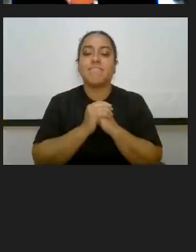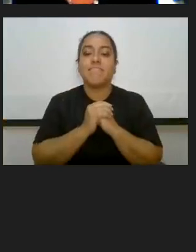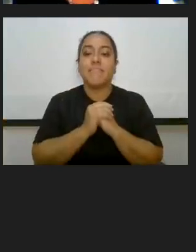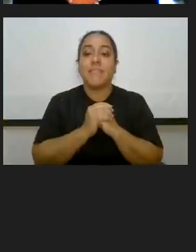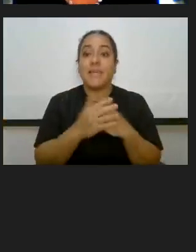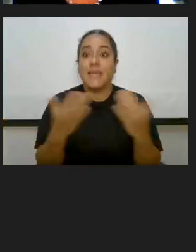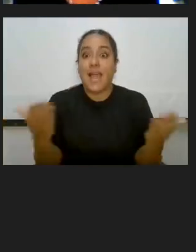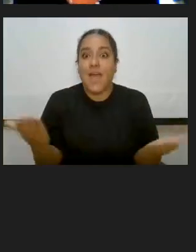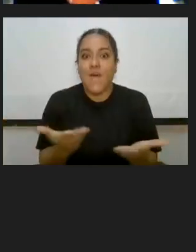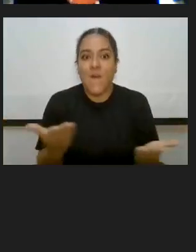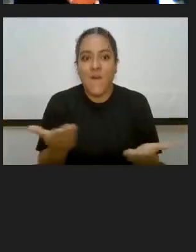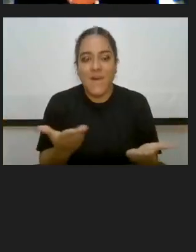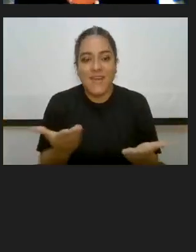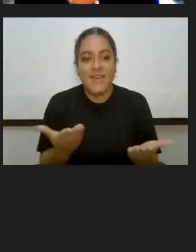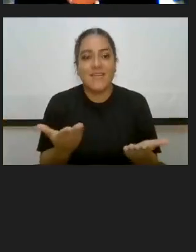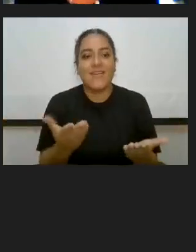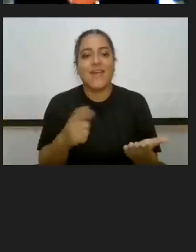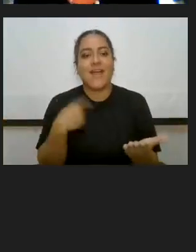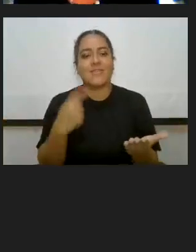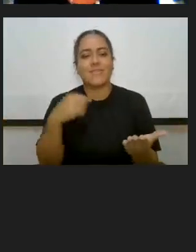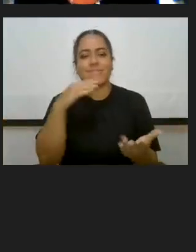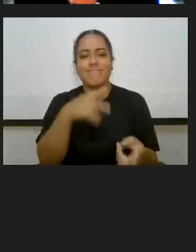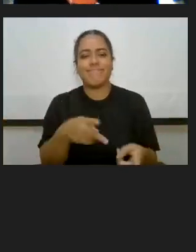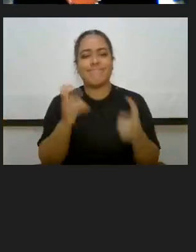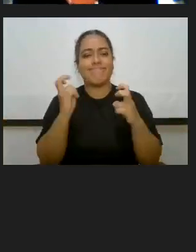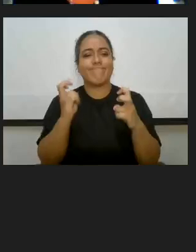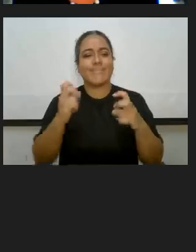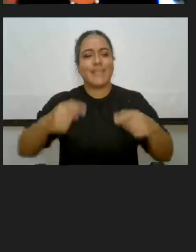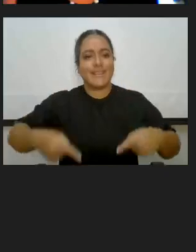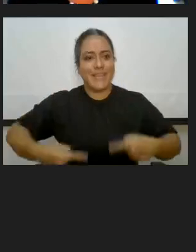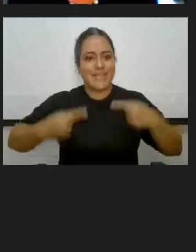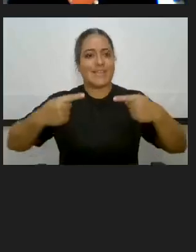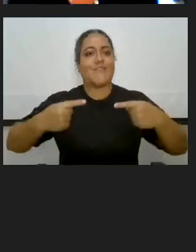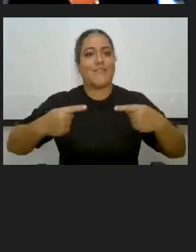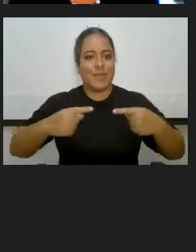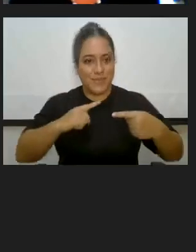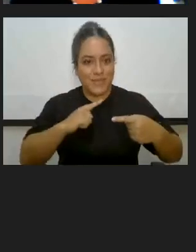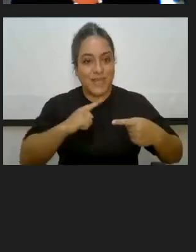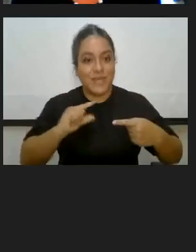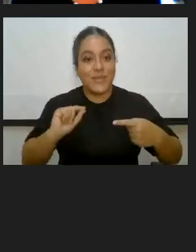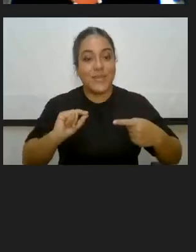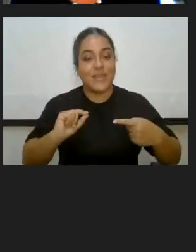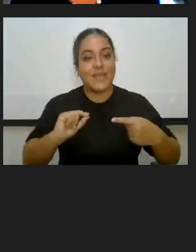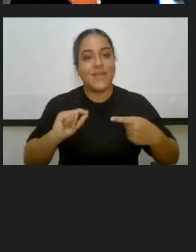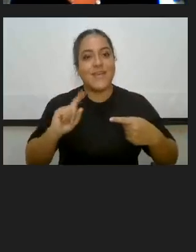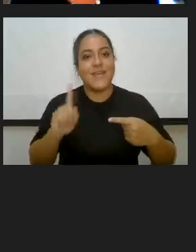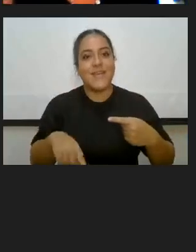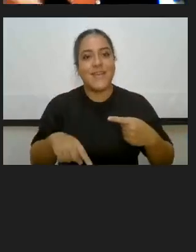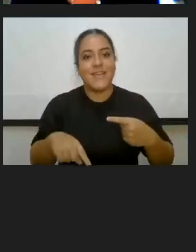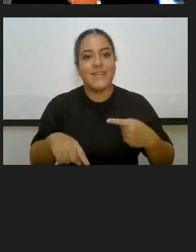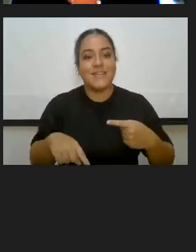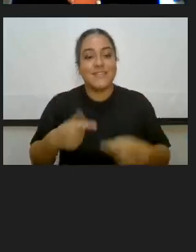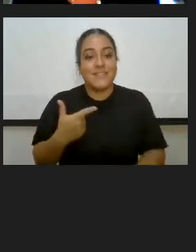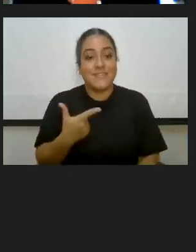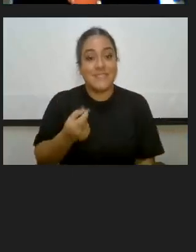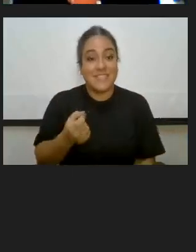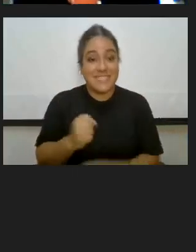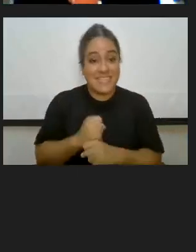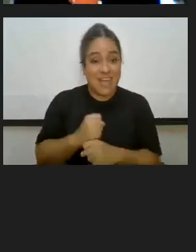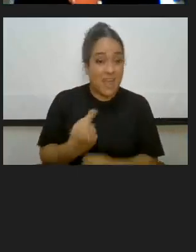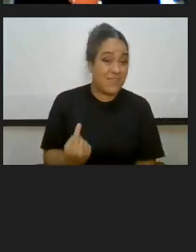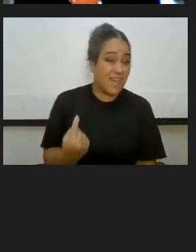agora a gente se vê diante do desafio, que é uma questão que há 20 anos atrás não